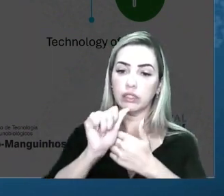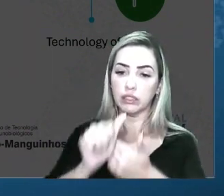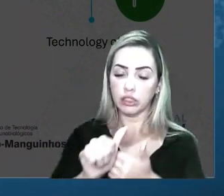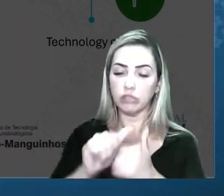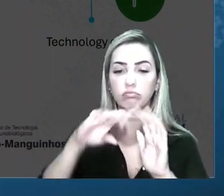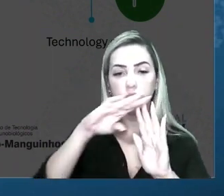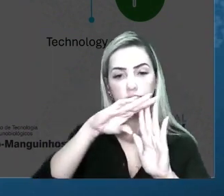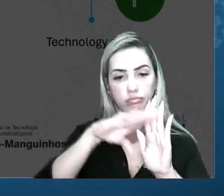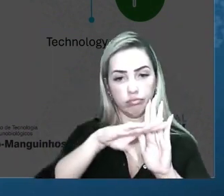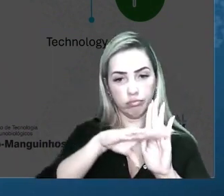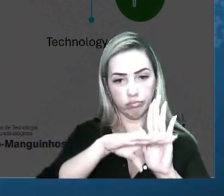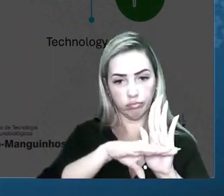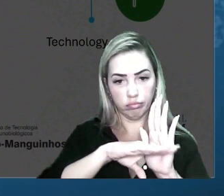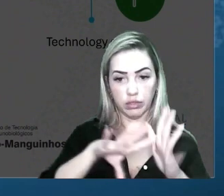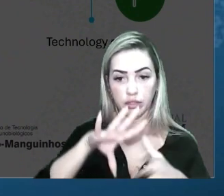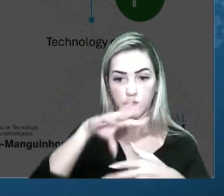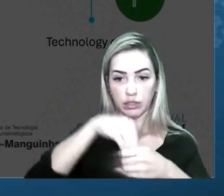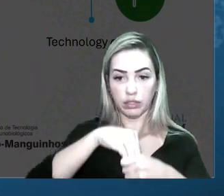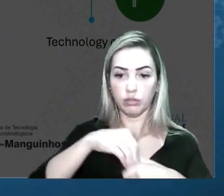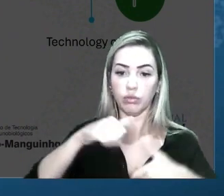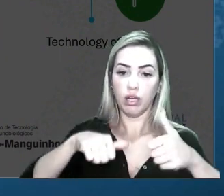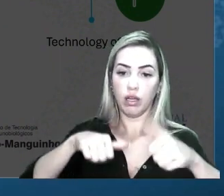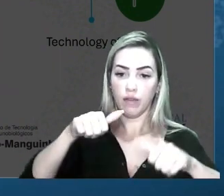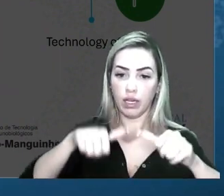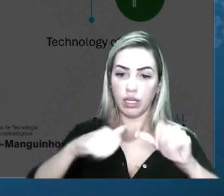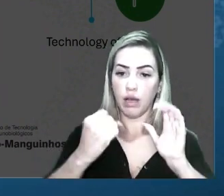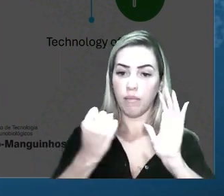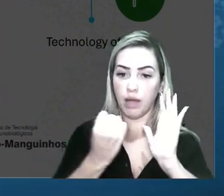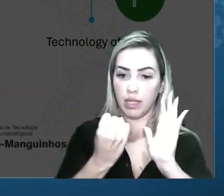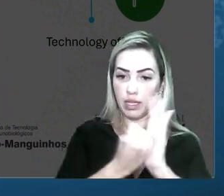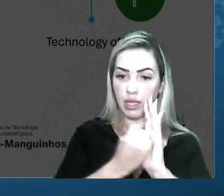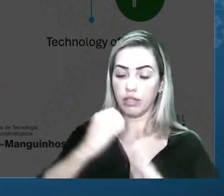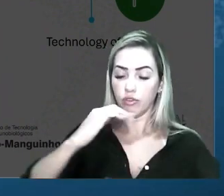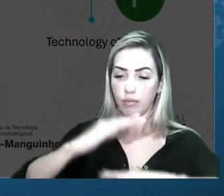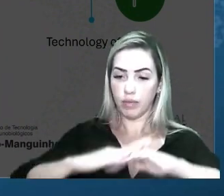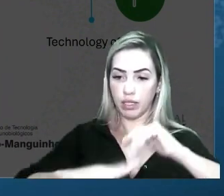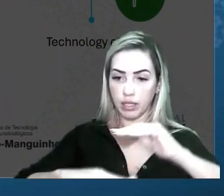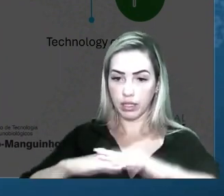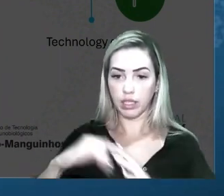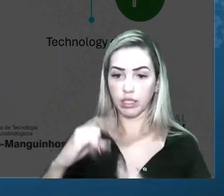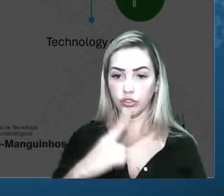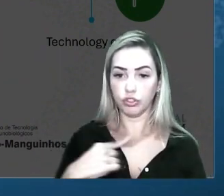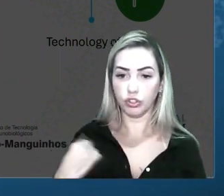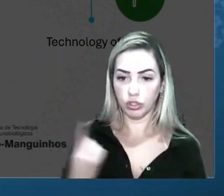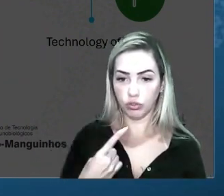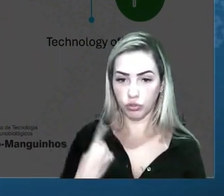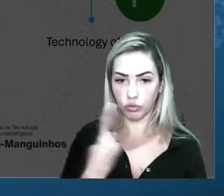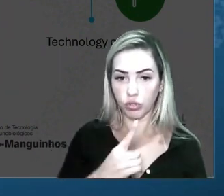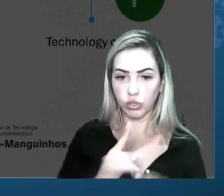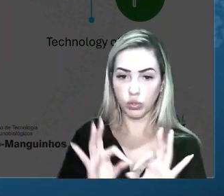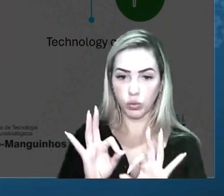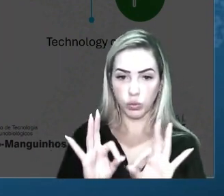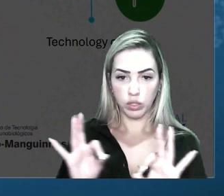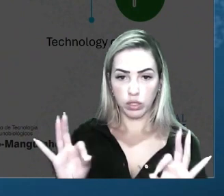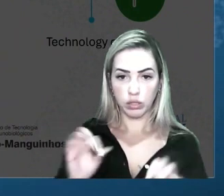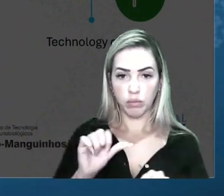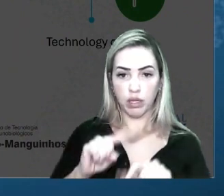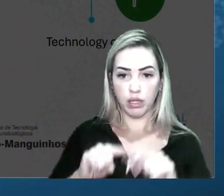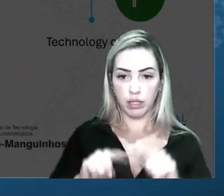requisitos internos de avaliação de patenteabilidade das nossas construções e formulações.